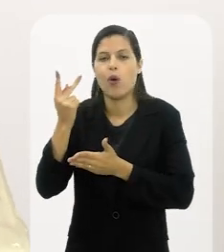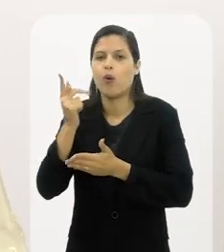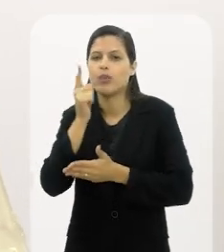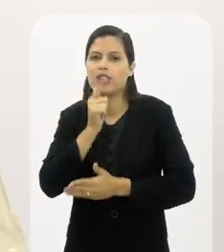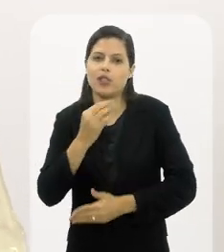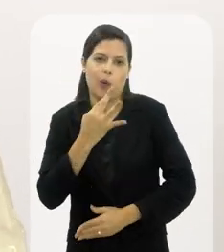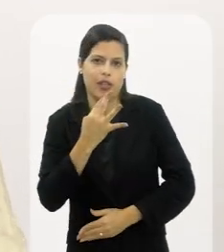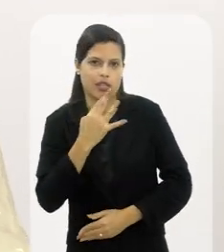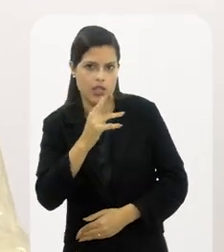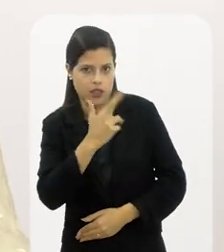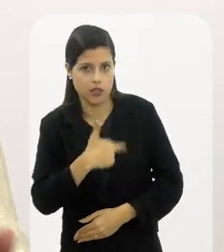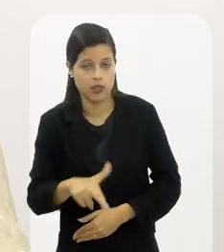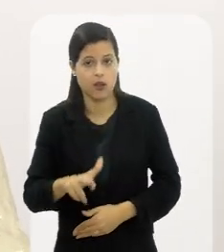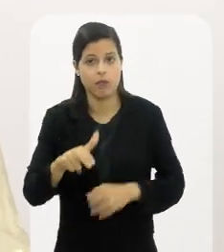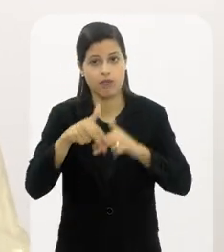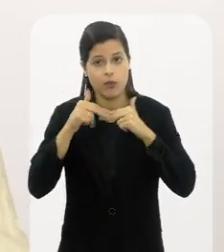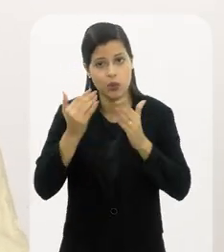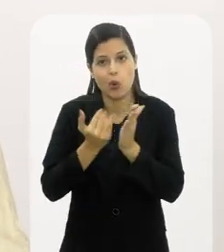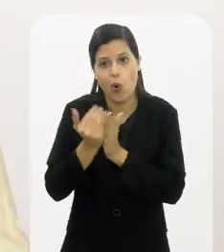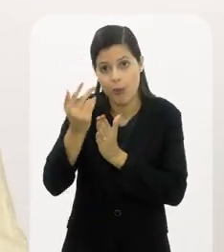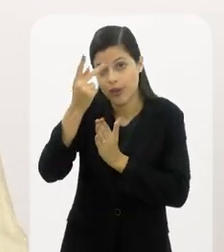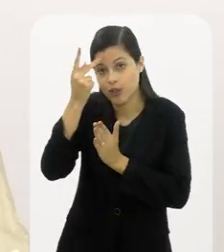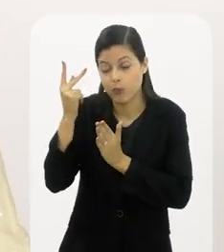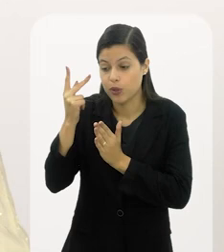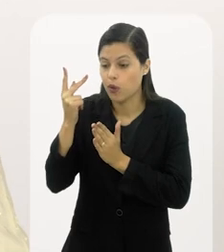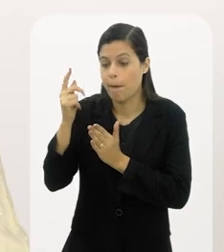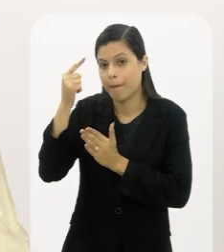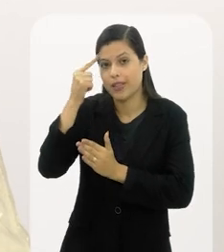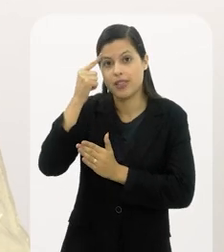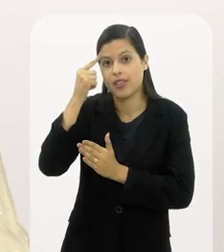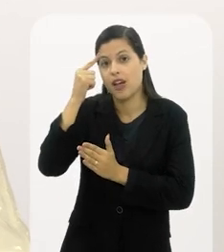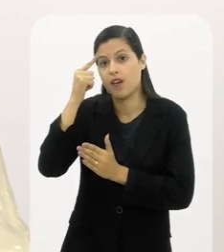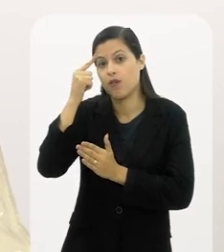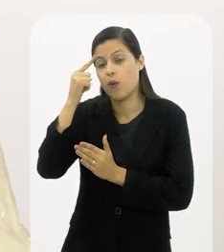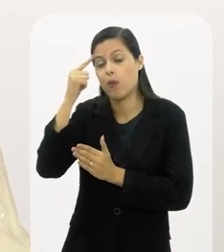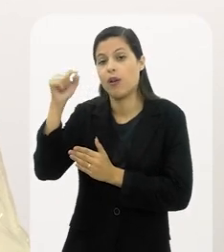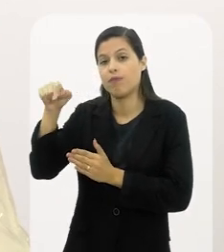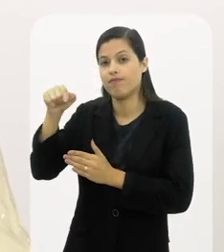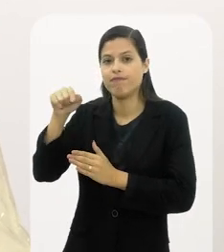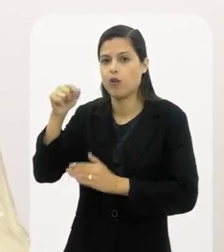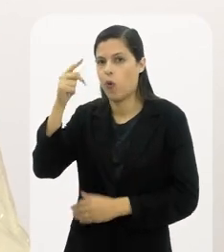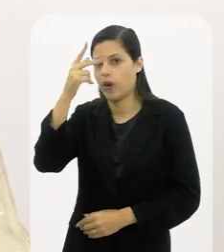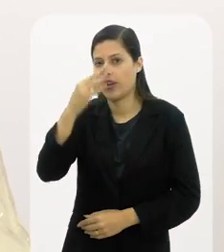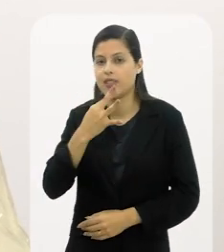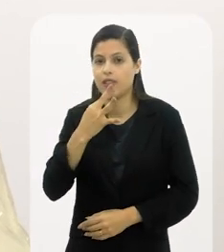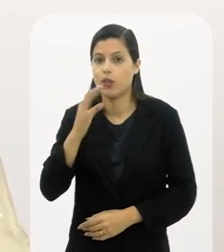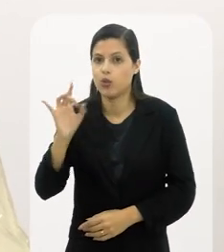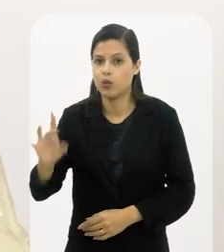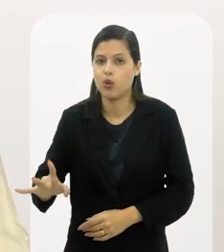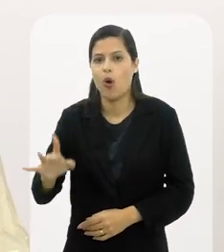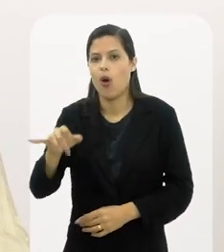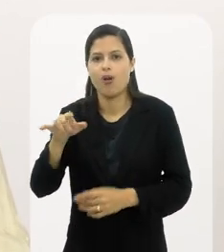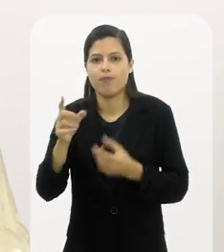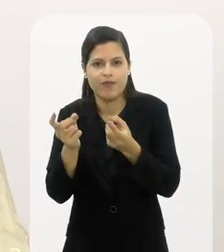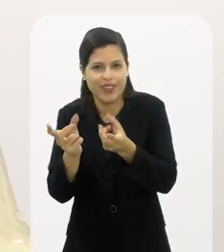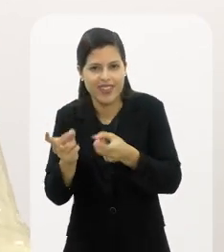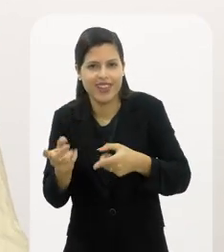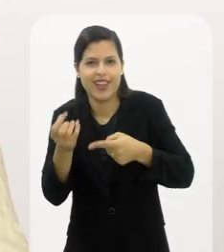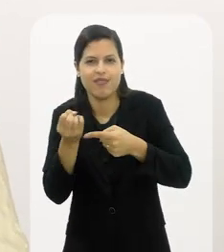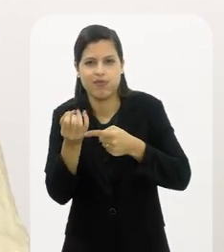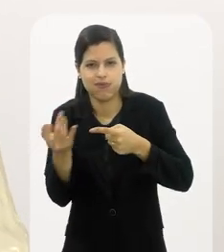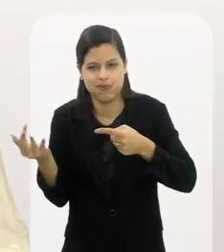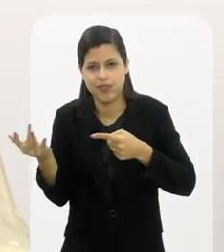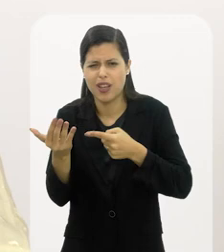pudessem conhecer. Então, por isso que no começo ficaram mais conhecidos assim. Hoje você já nem vê tantos devotos na rua